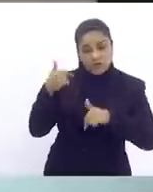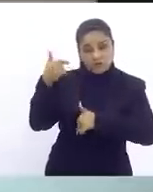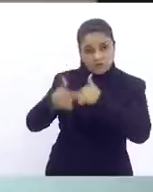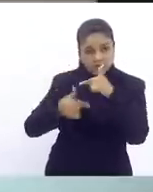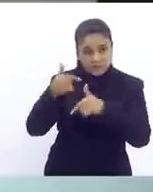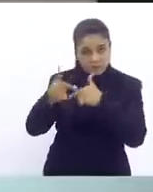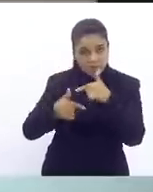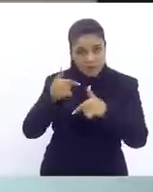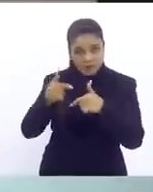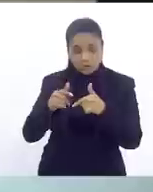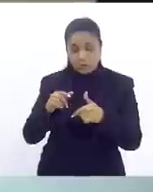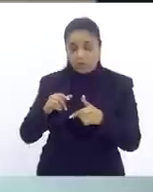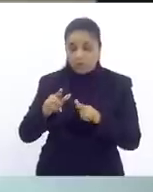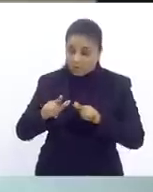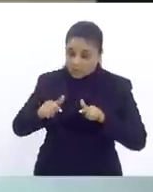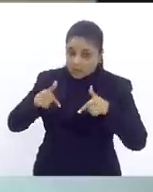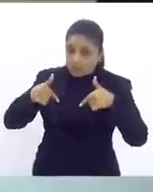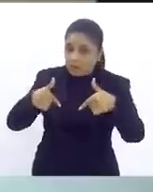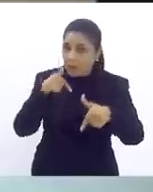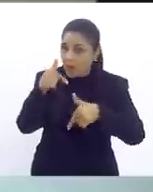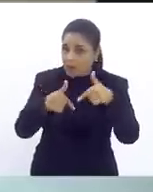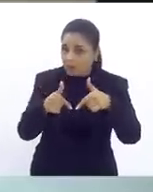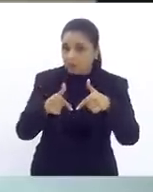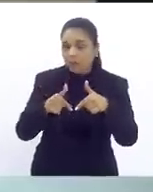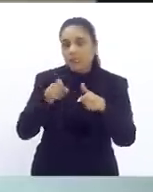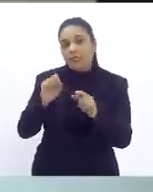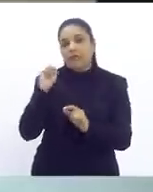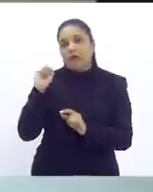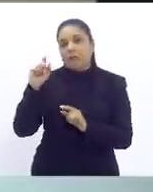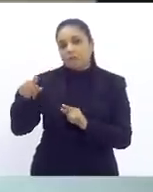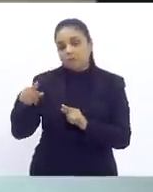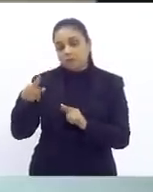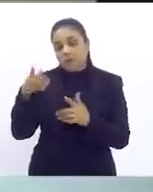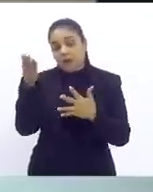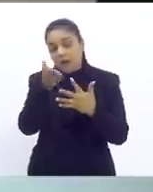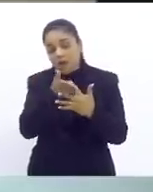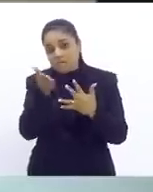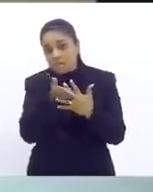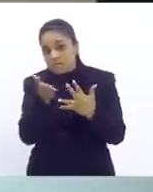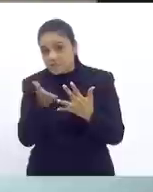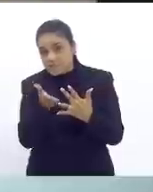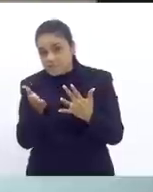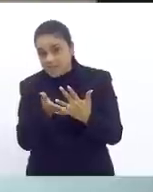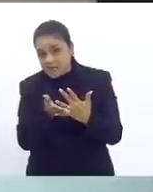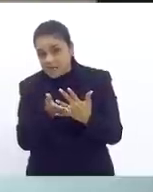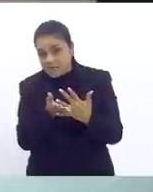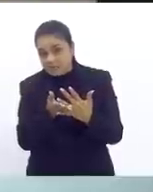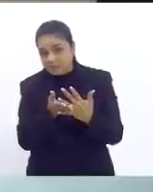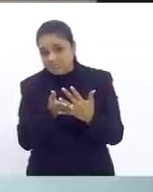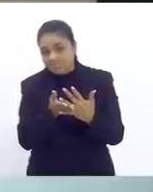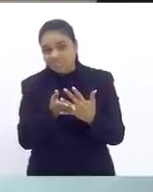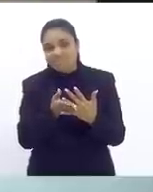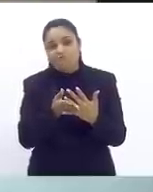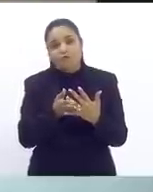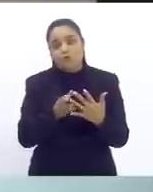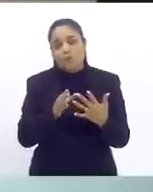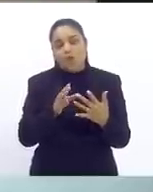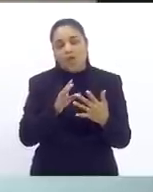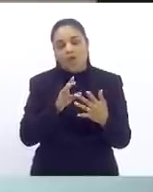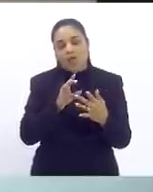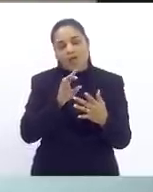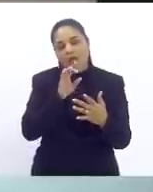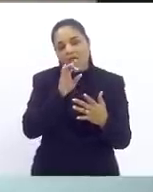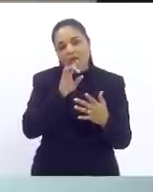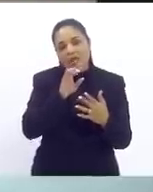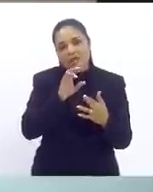no módulo de pensão essas parcelas não são tratadas individualmente elas são consolidadas tá num